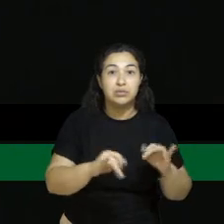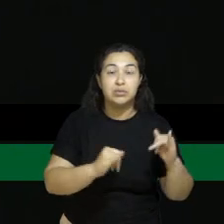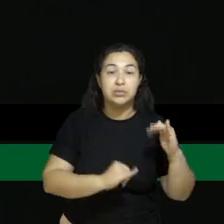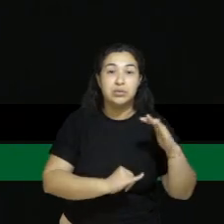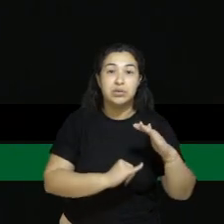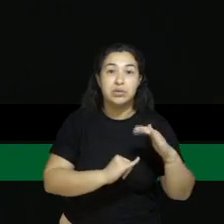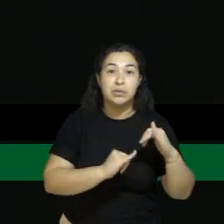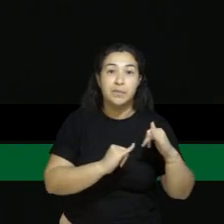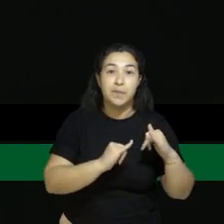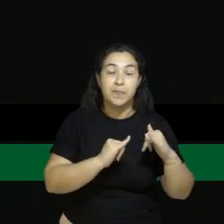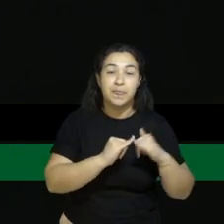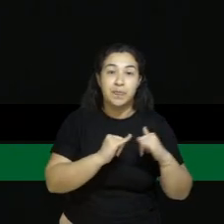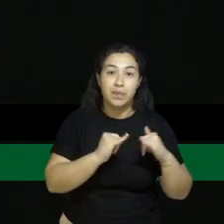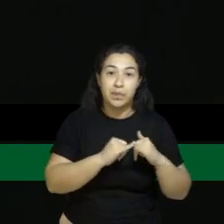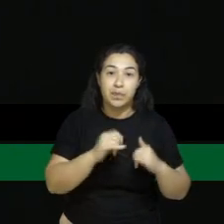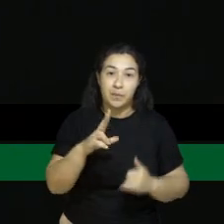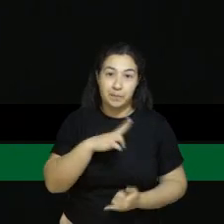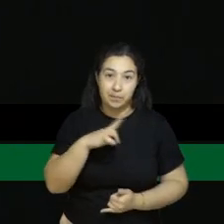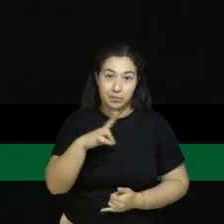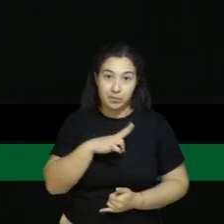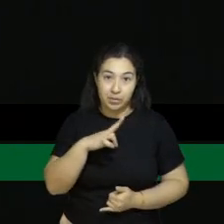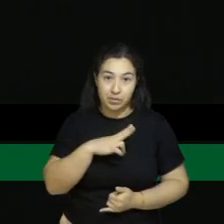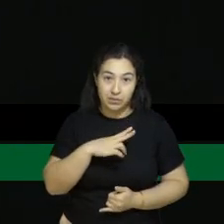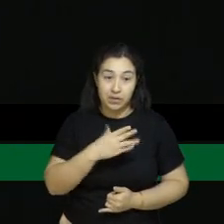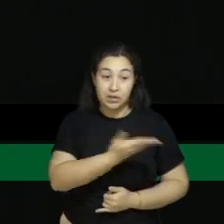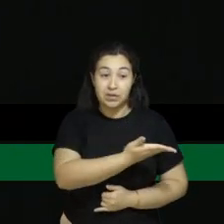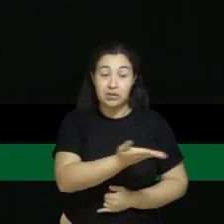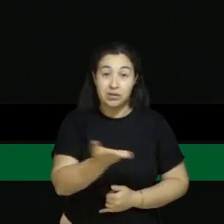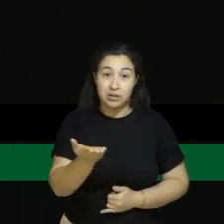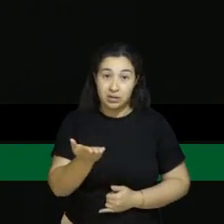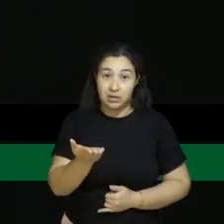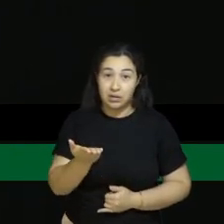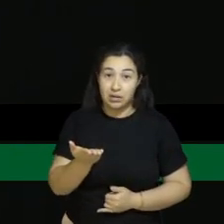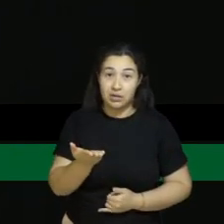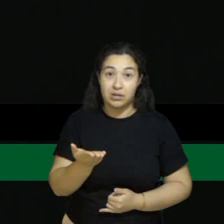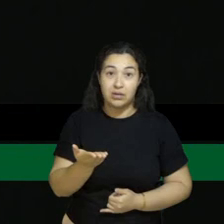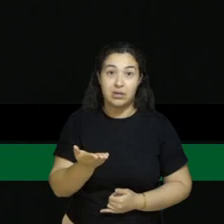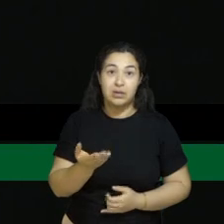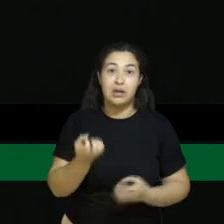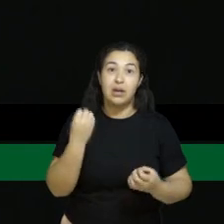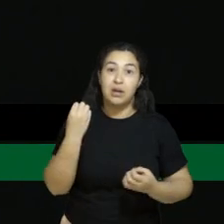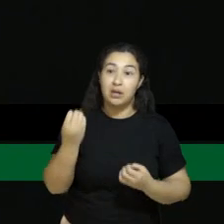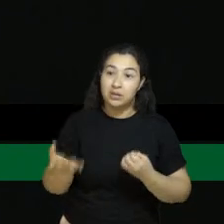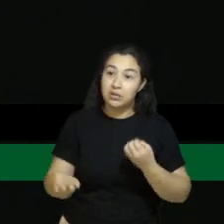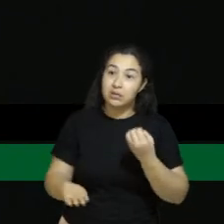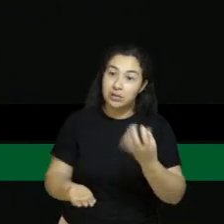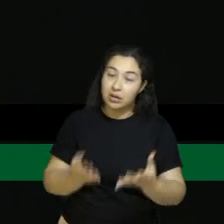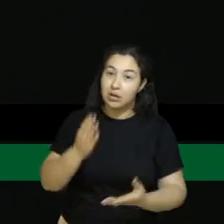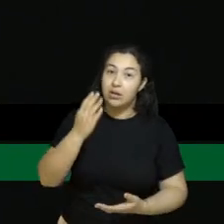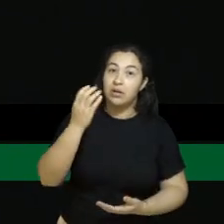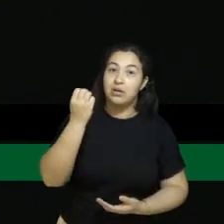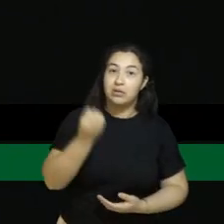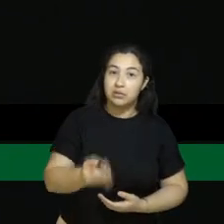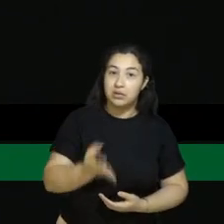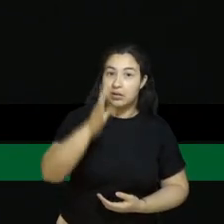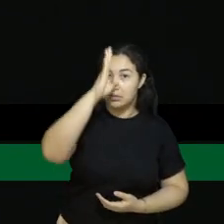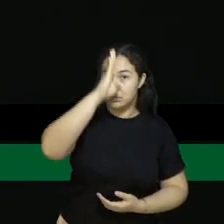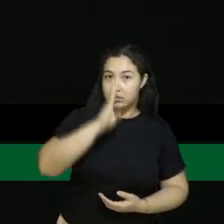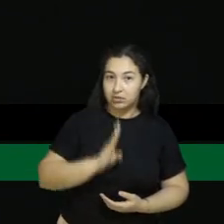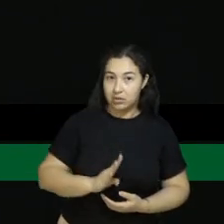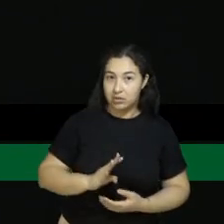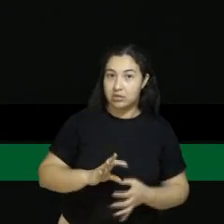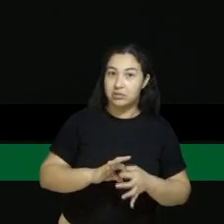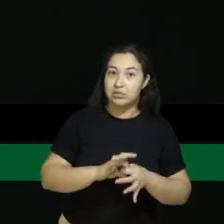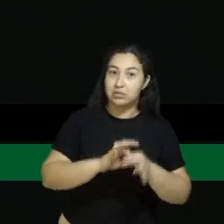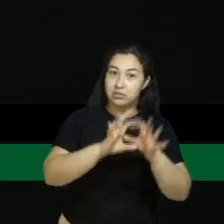fins lucrativos desse país há mais de 10 anos têm ofertado, além da produção com autorização